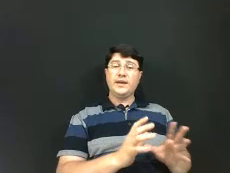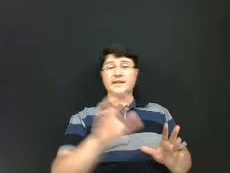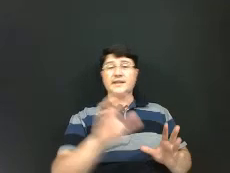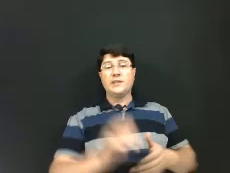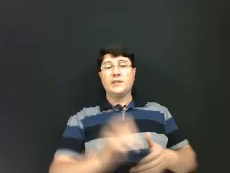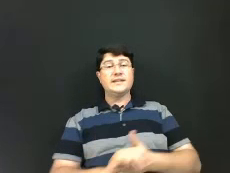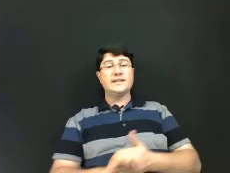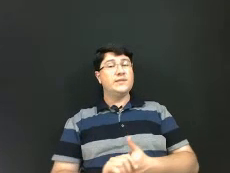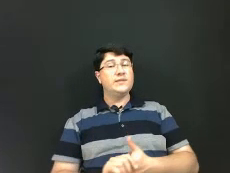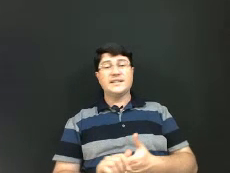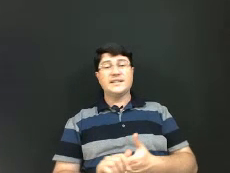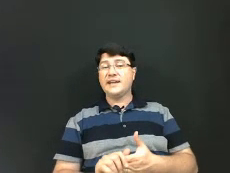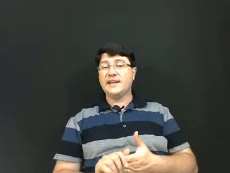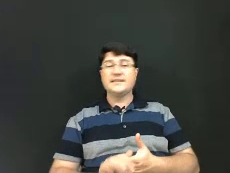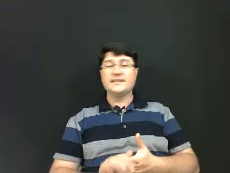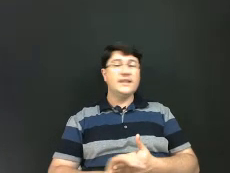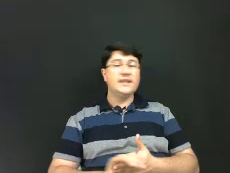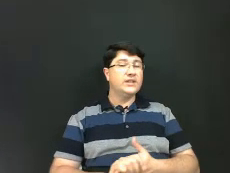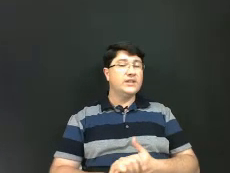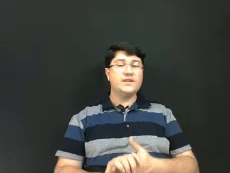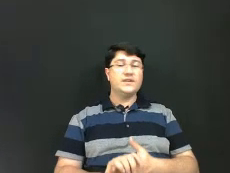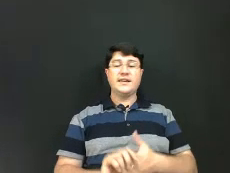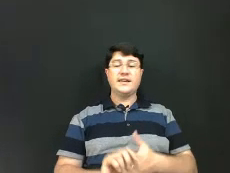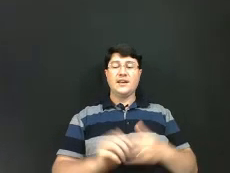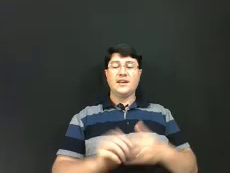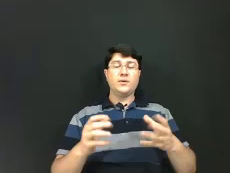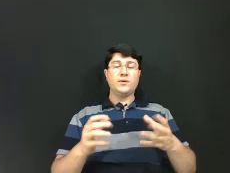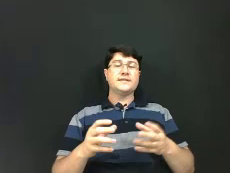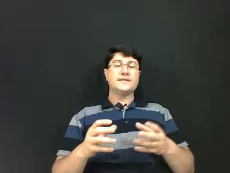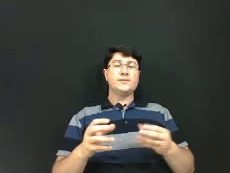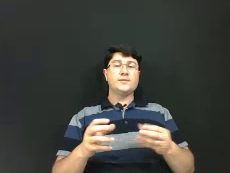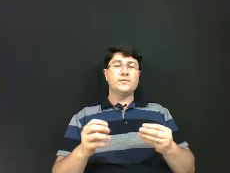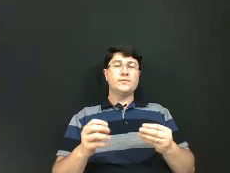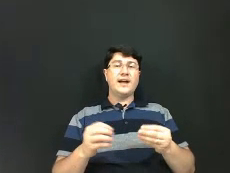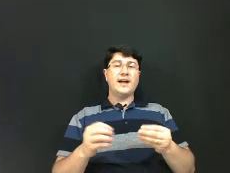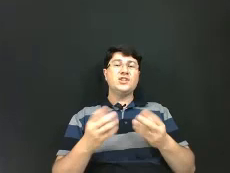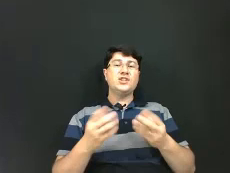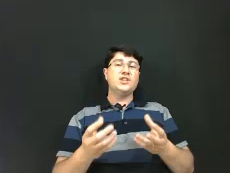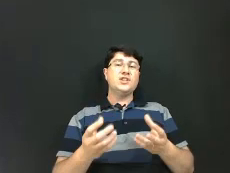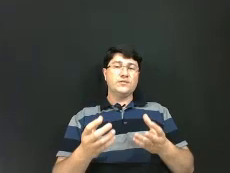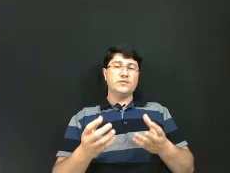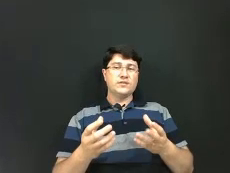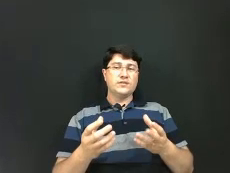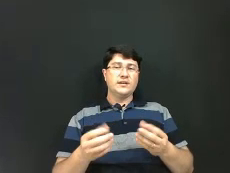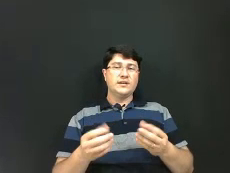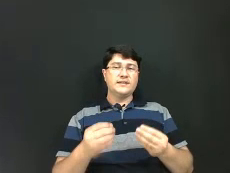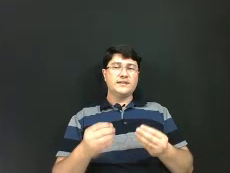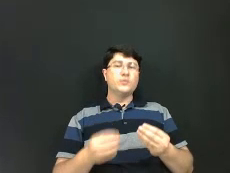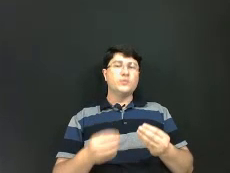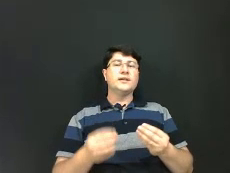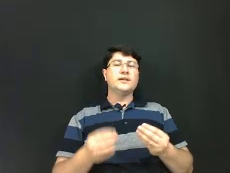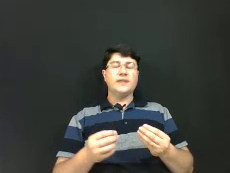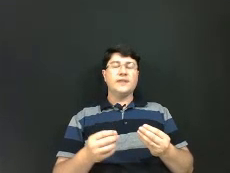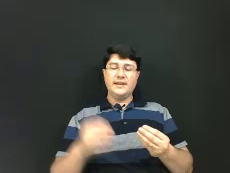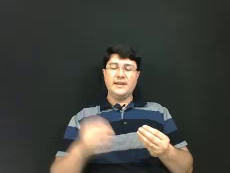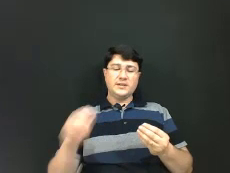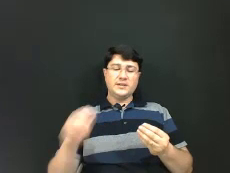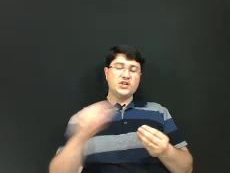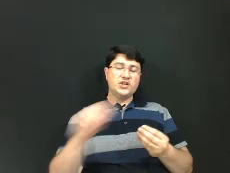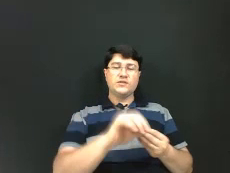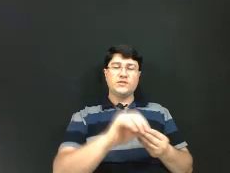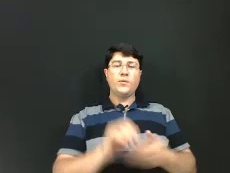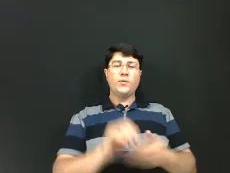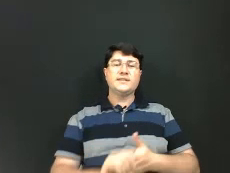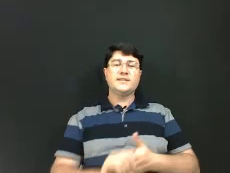em português, mas em língua de sinais não dá de fazer, porque são adjetivos que estão mudando, né? E